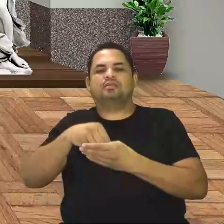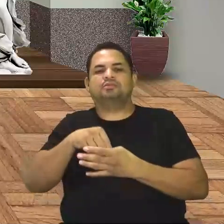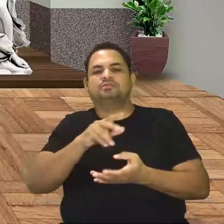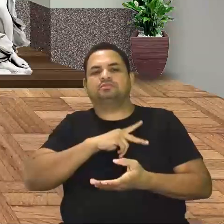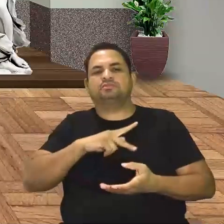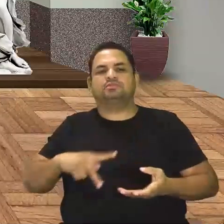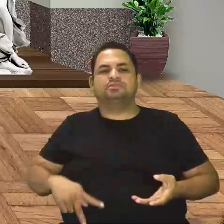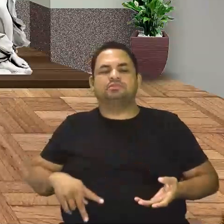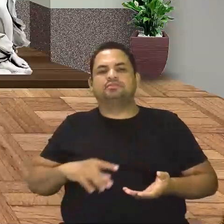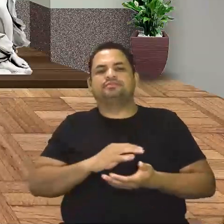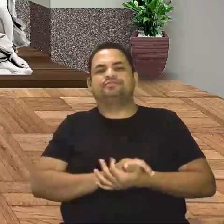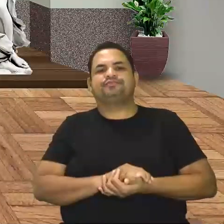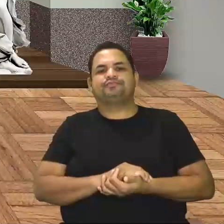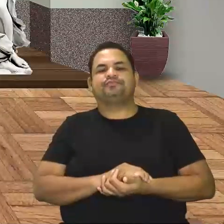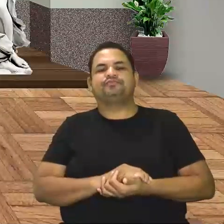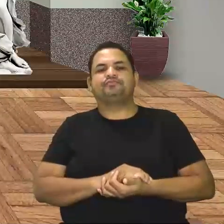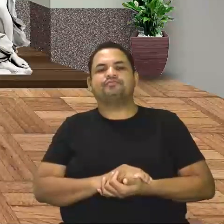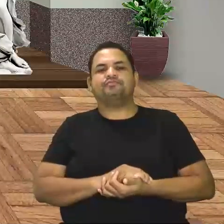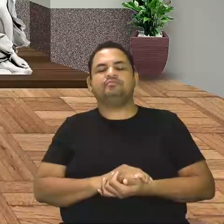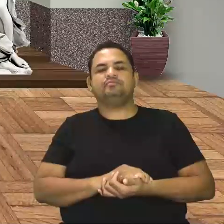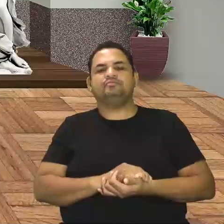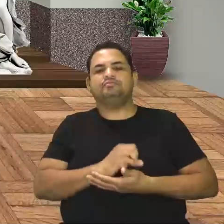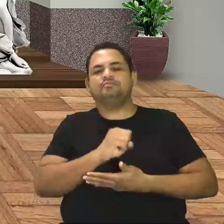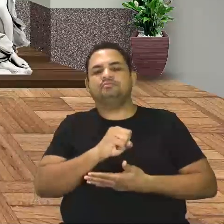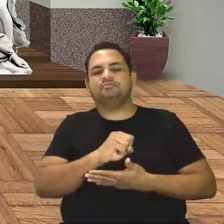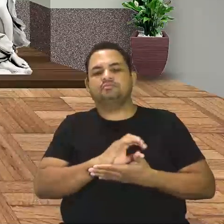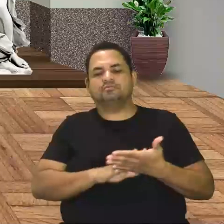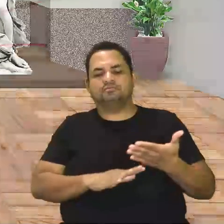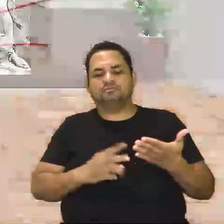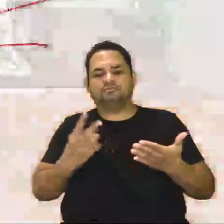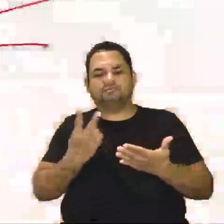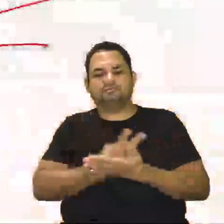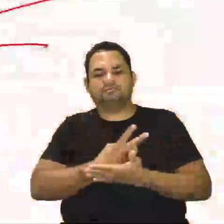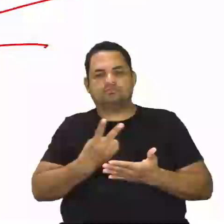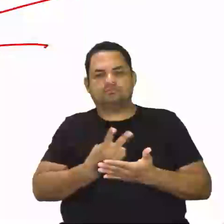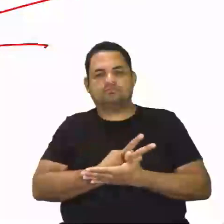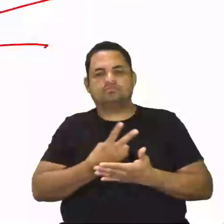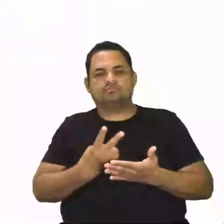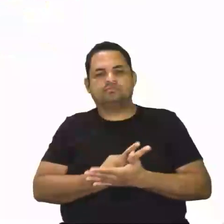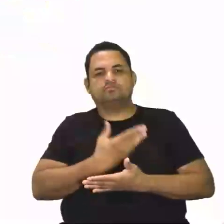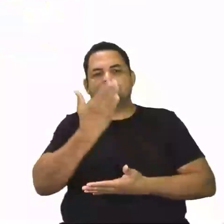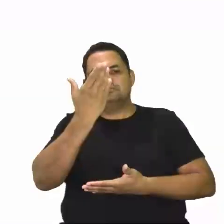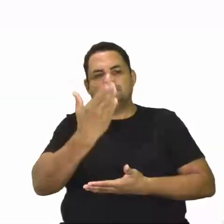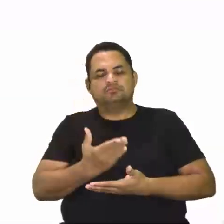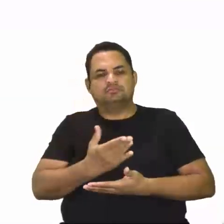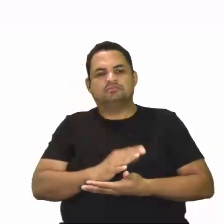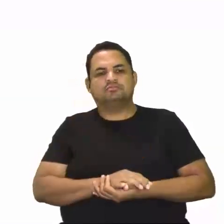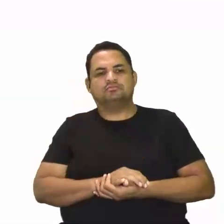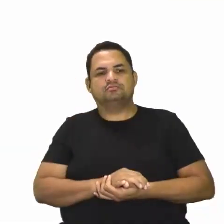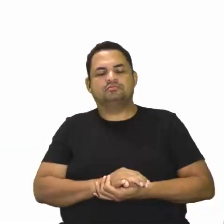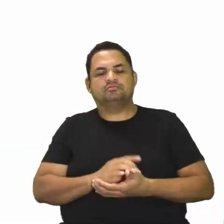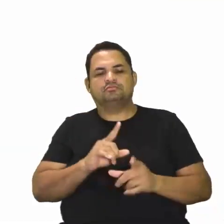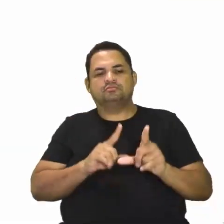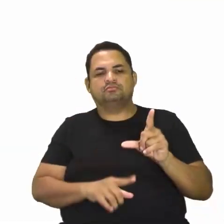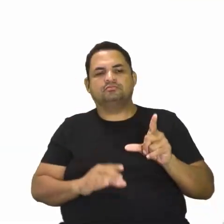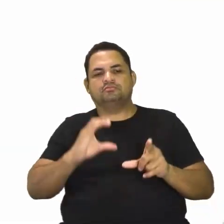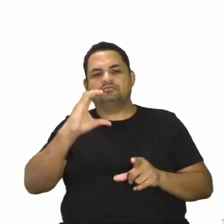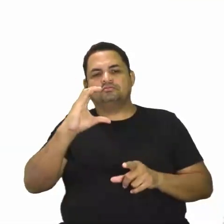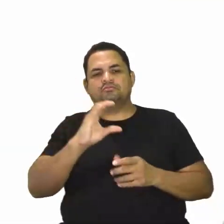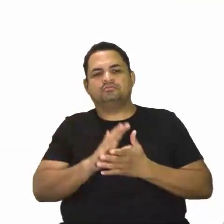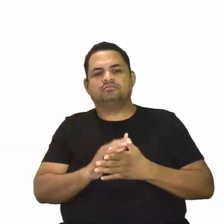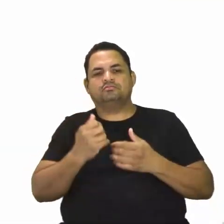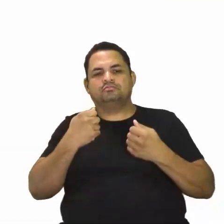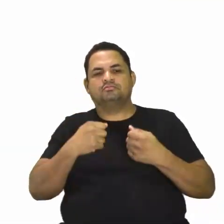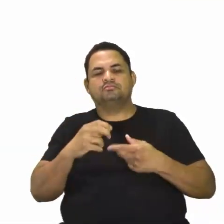presidente, Tancredo Neves. Então, a questão incorreta dessa daí, na tela para vocês, é justamente a letra C.